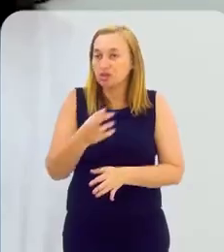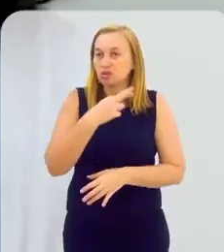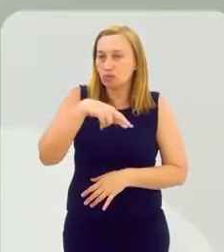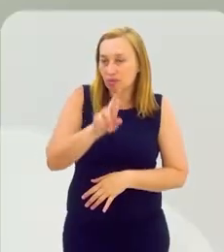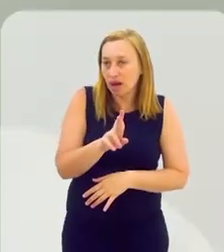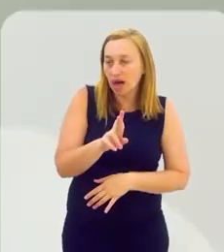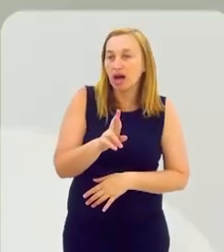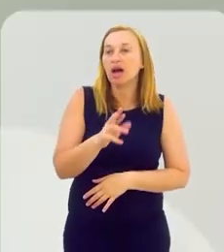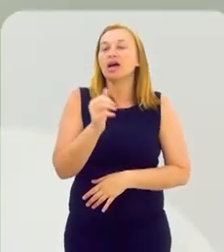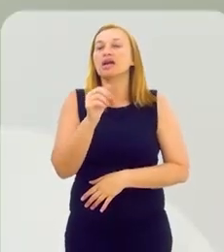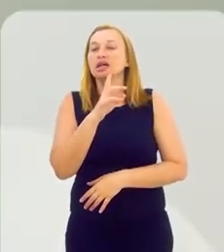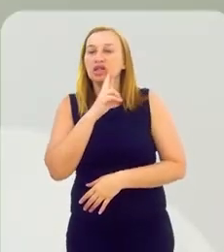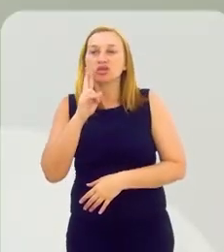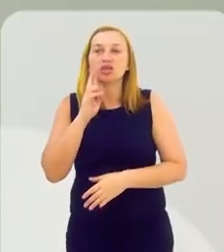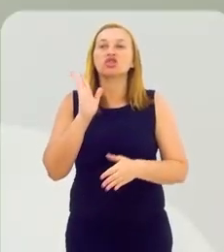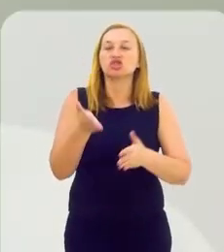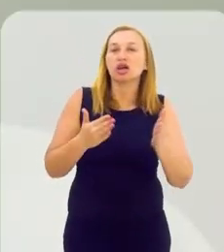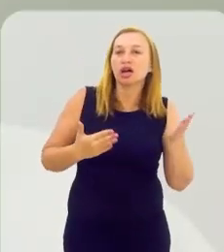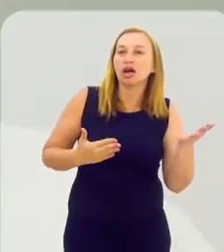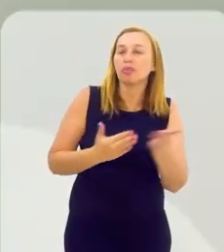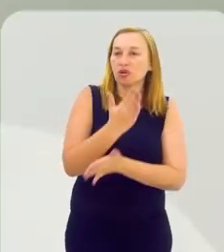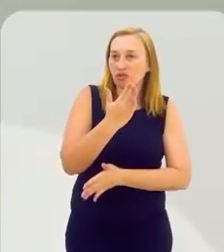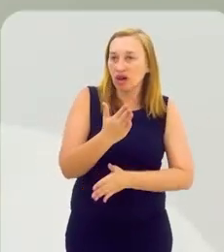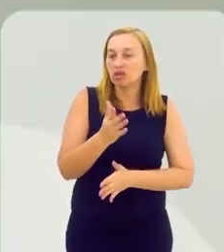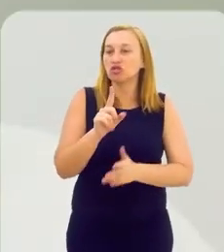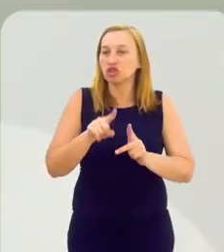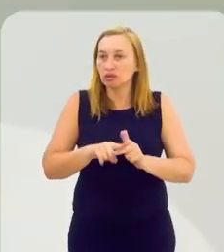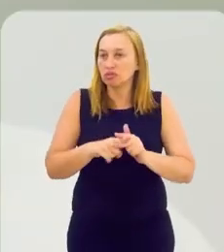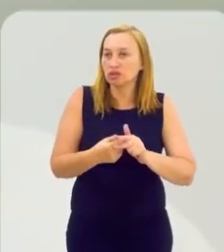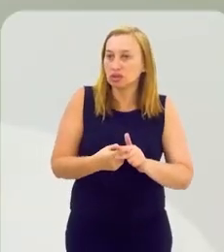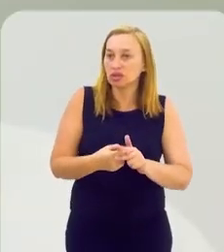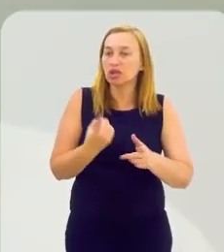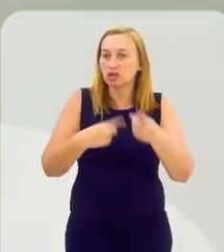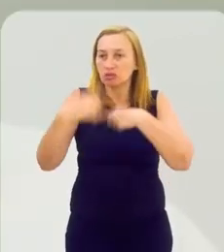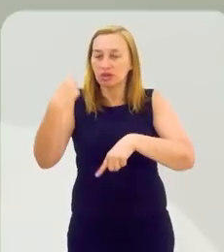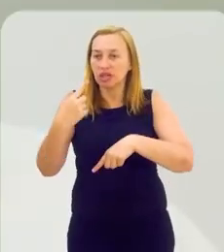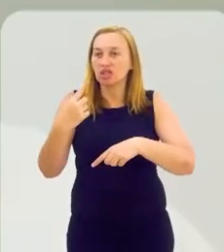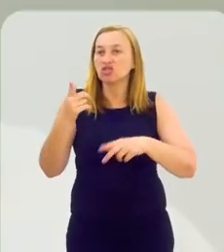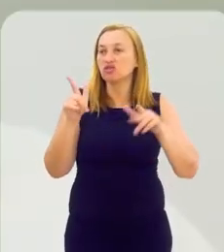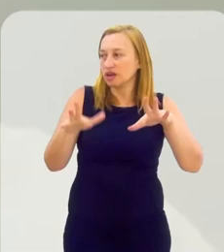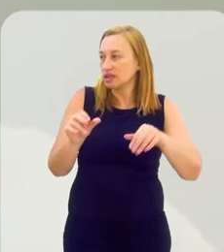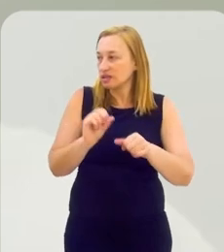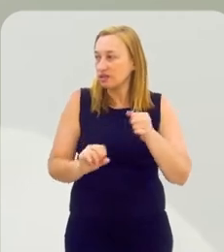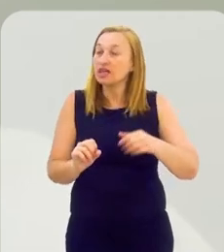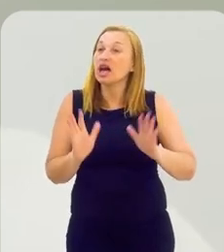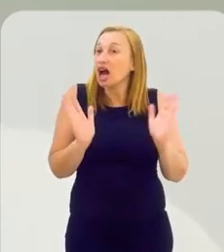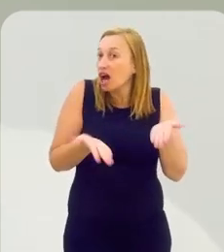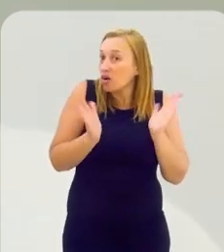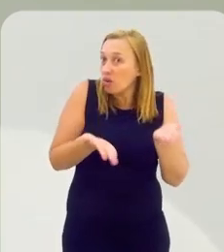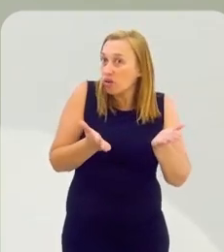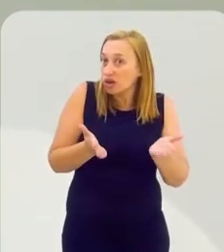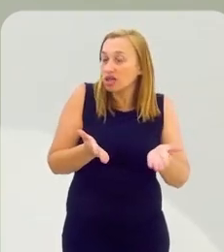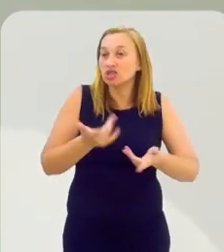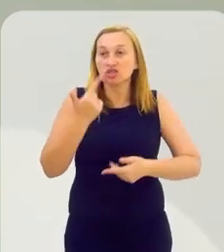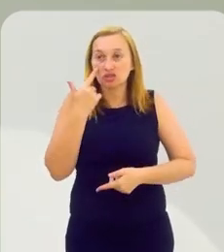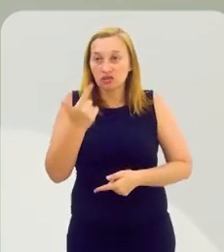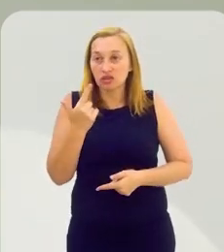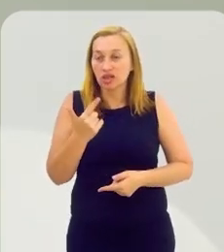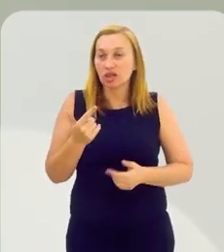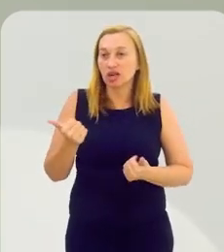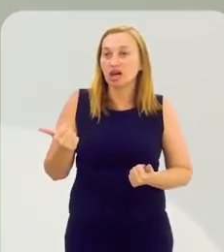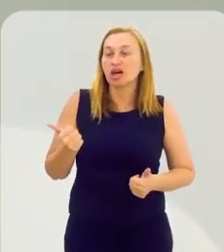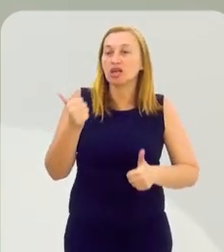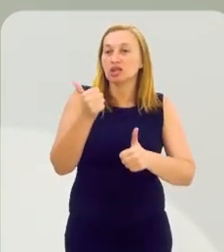dos bares e restaurantes. Isso já está aprovado, está regulamentado, está superado e fez muita diferença. Mas agora a gente tem também alguns desafios em